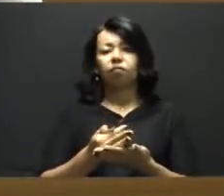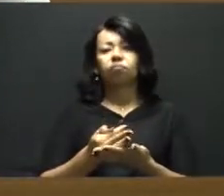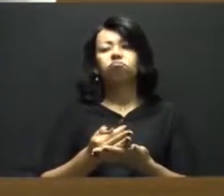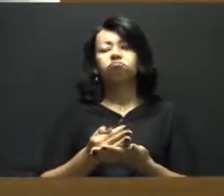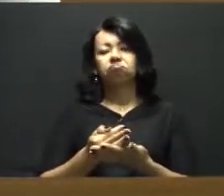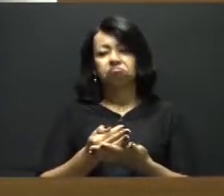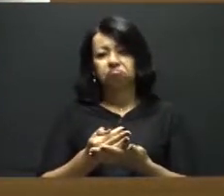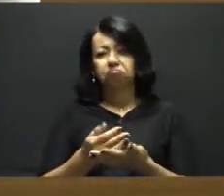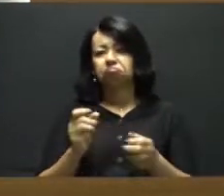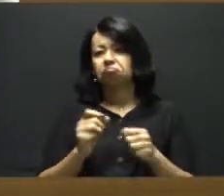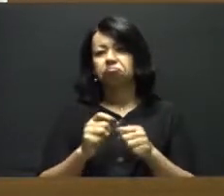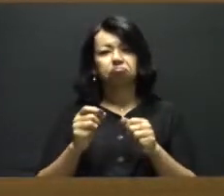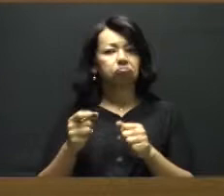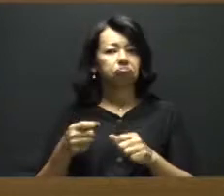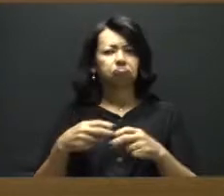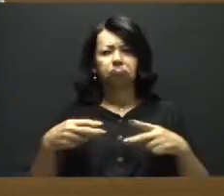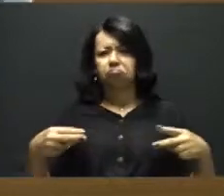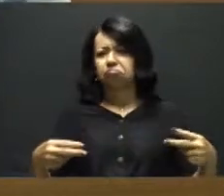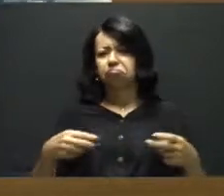coisa move montanhas